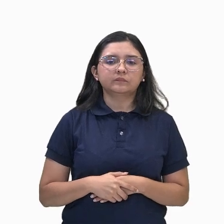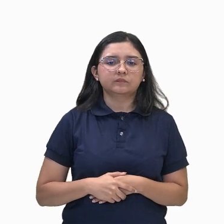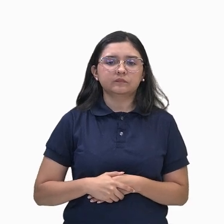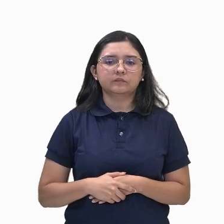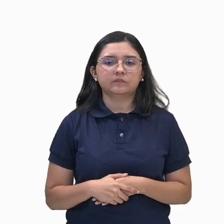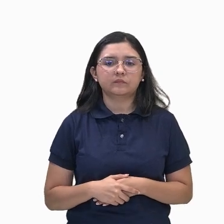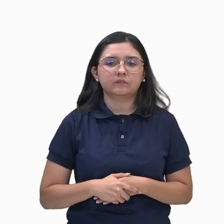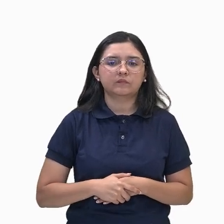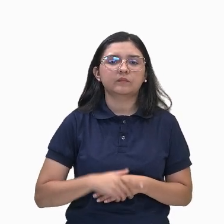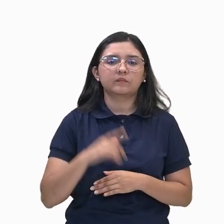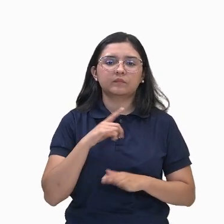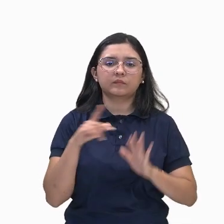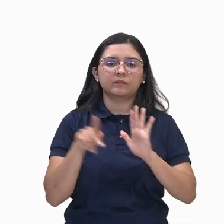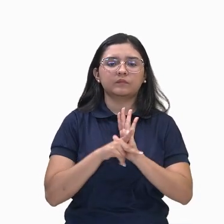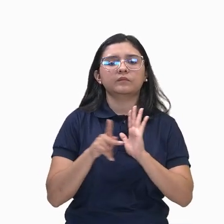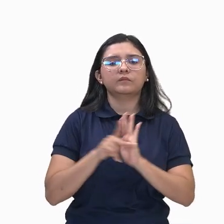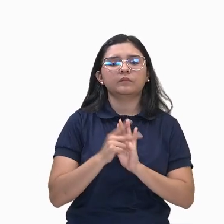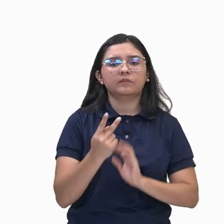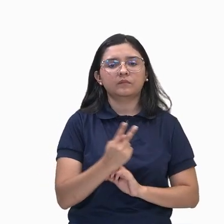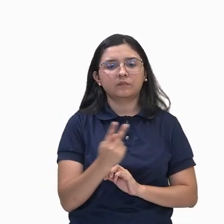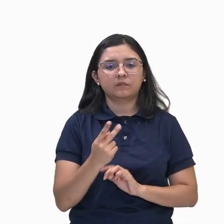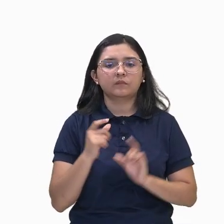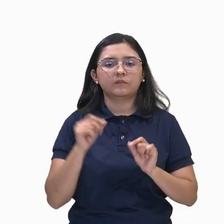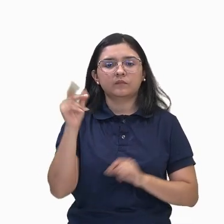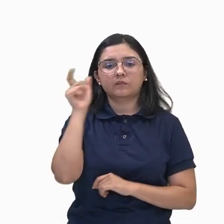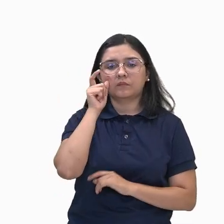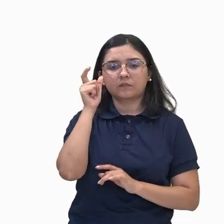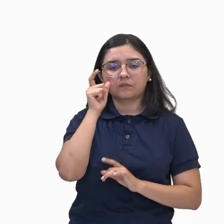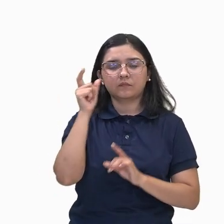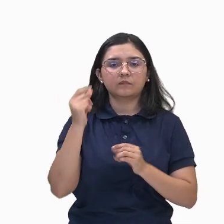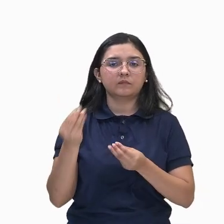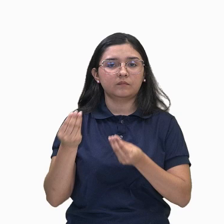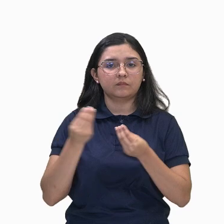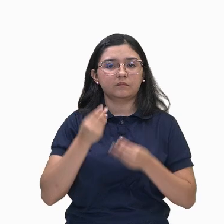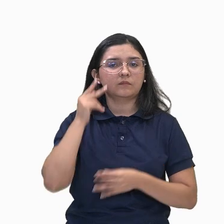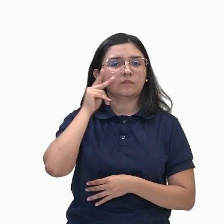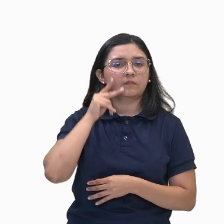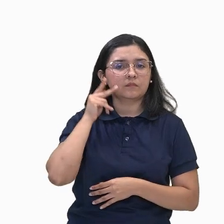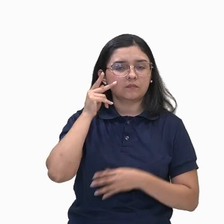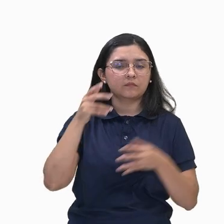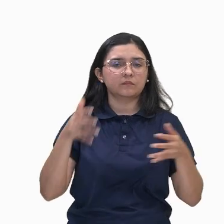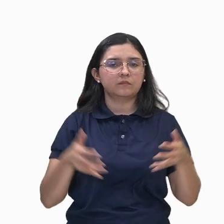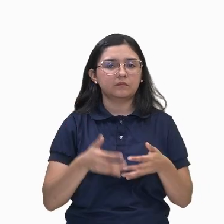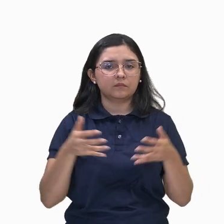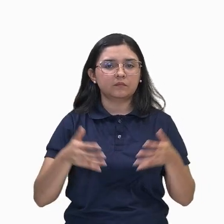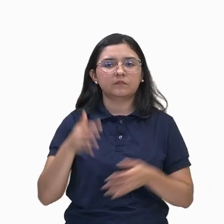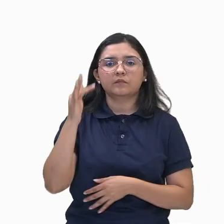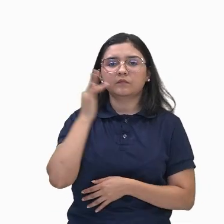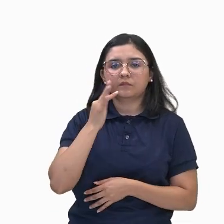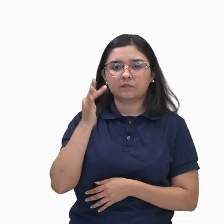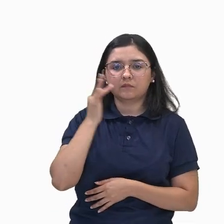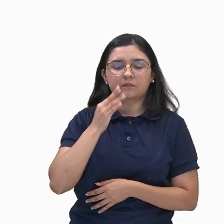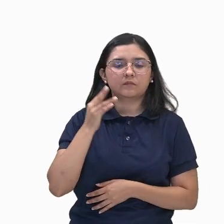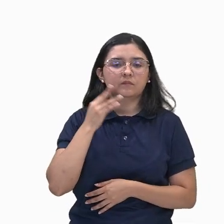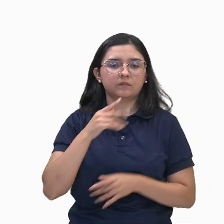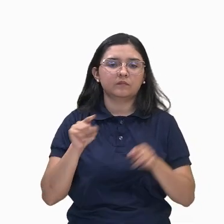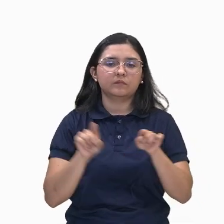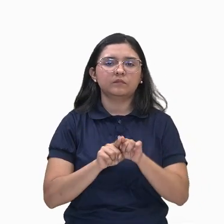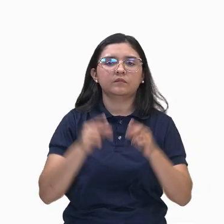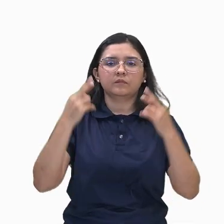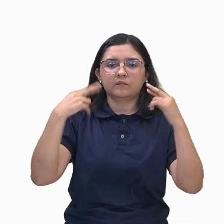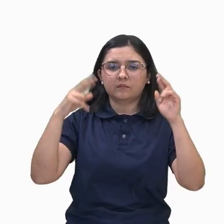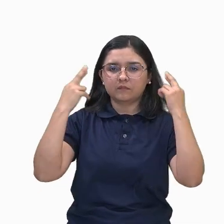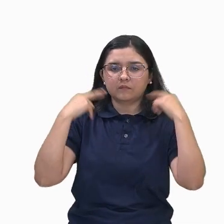queimado. Tenho um próprio casal e nele assisto. Dai-me vinho, legume, fruta, azeite. Das brancas ovelhinhas